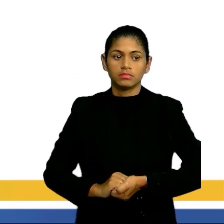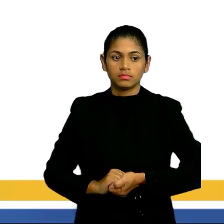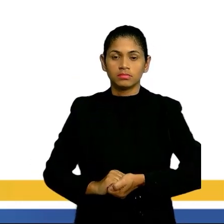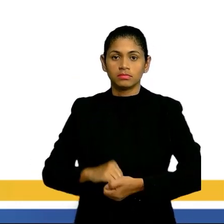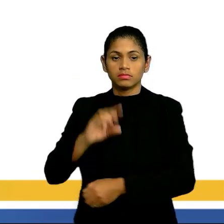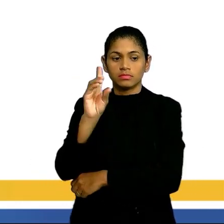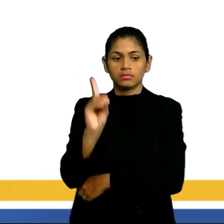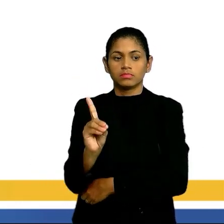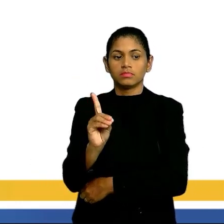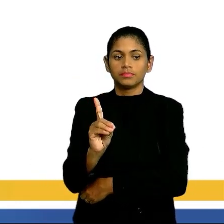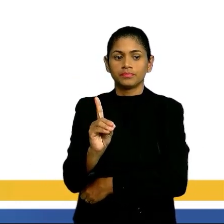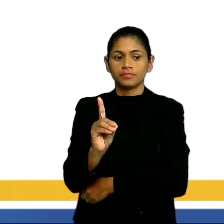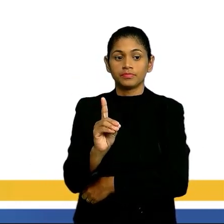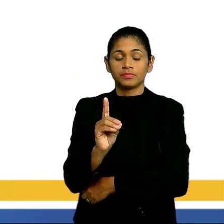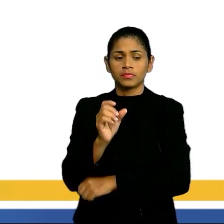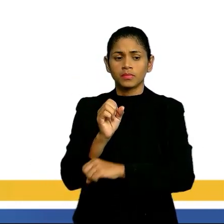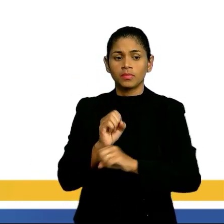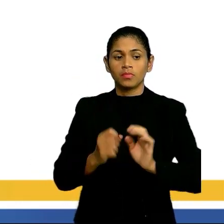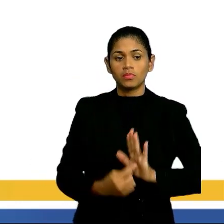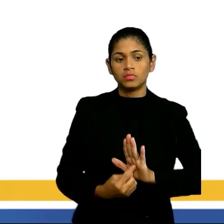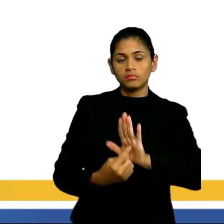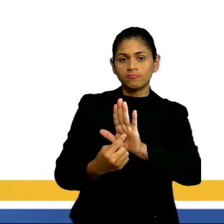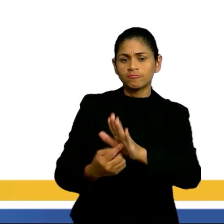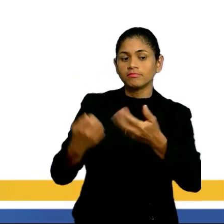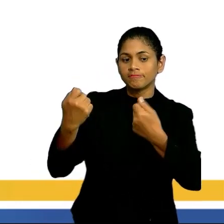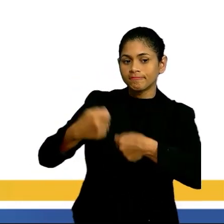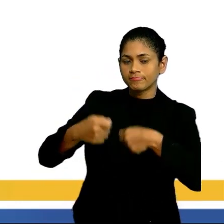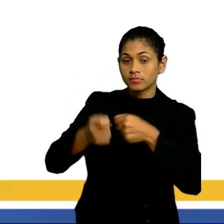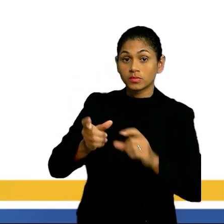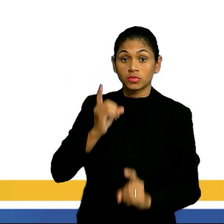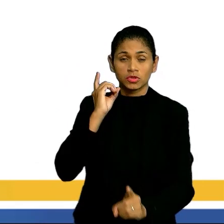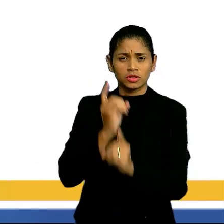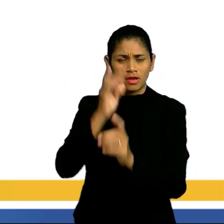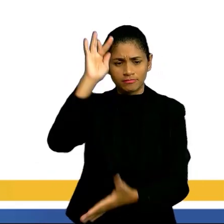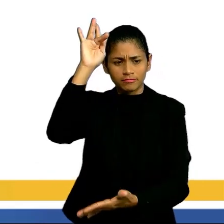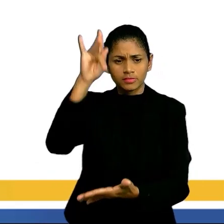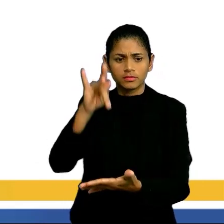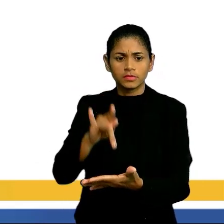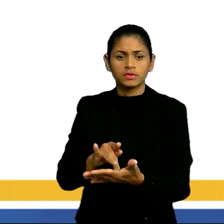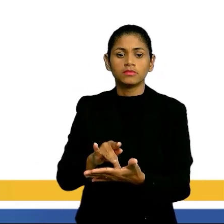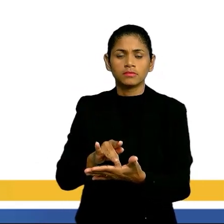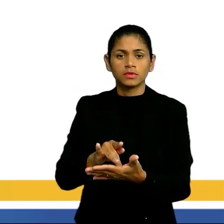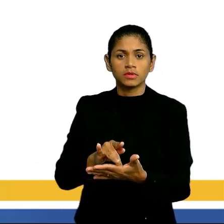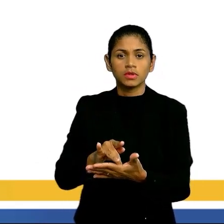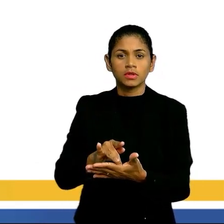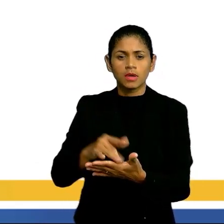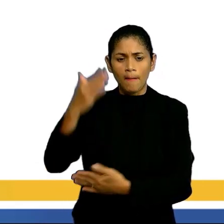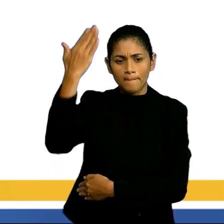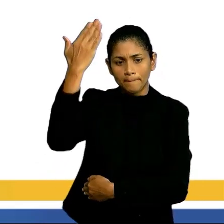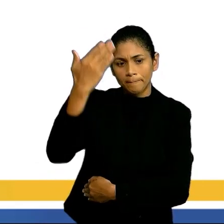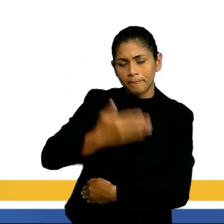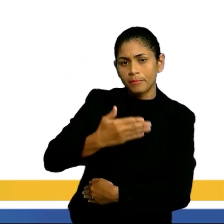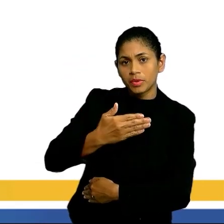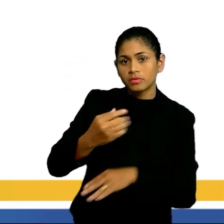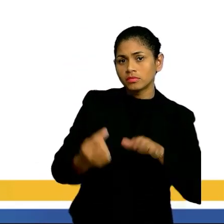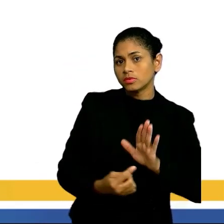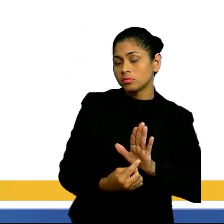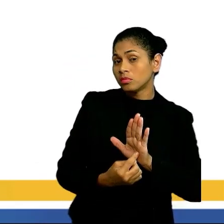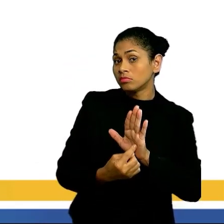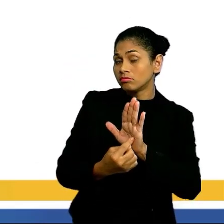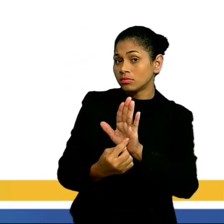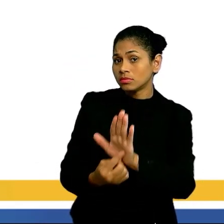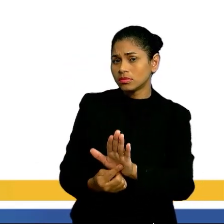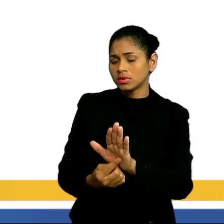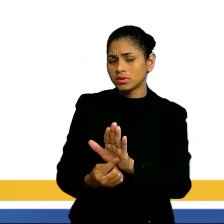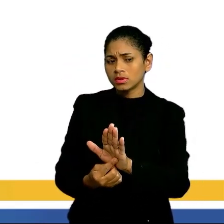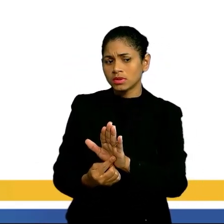D. Revela que é necessário encontrar mais fatos que a comprove para que ganhe status de hipótese.